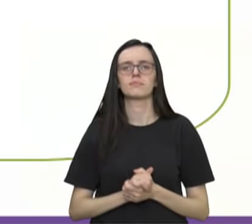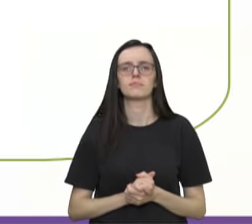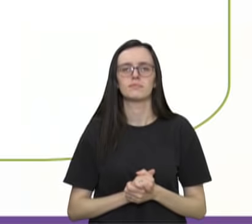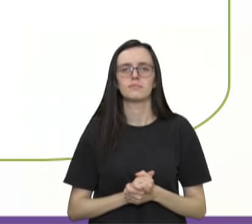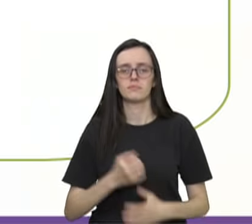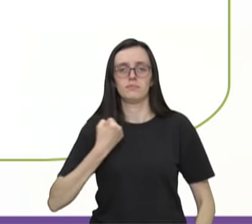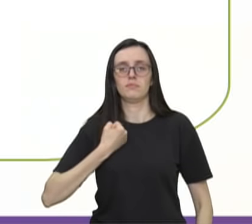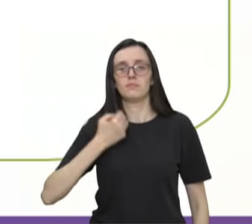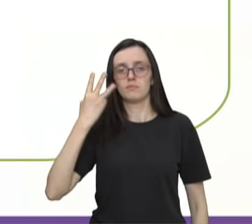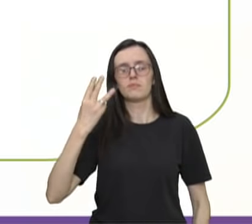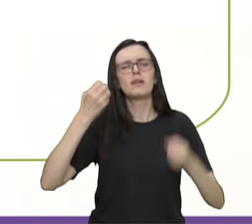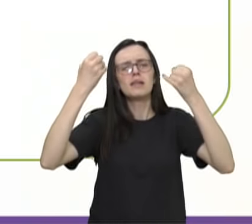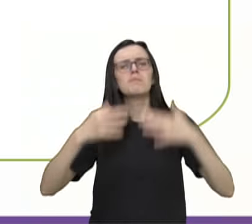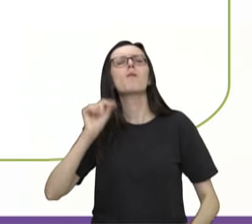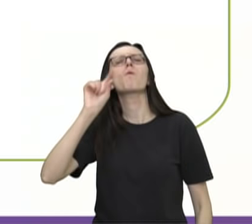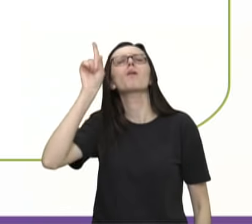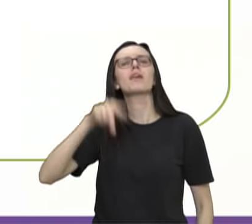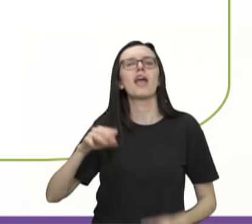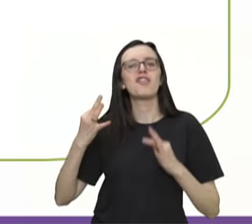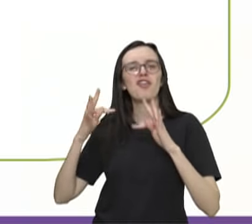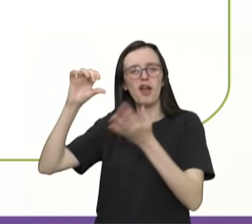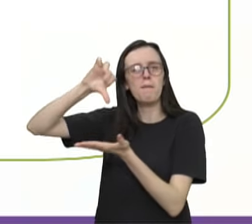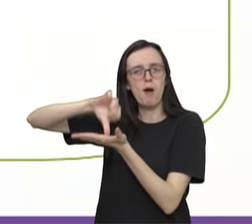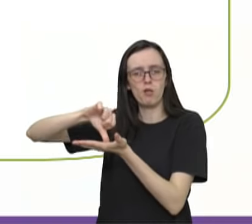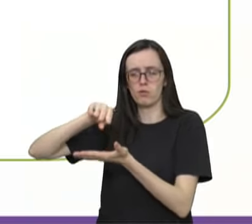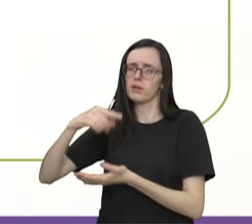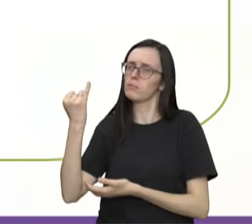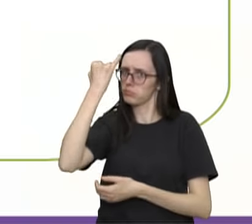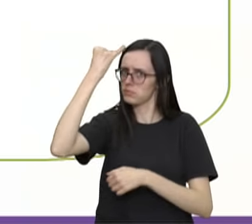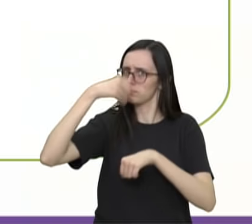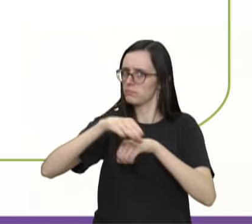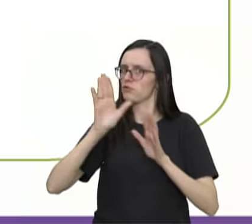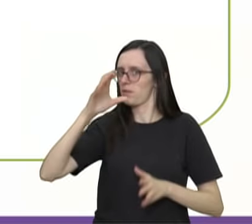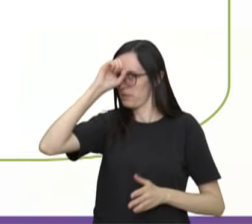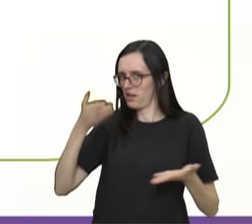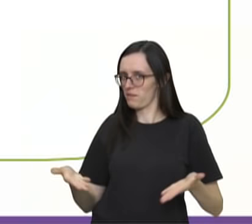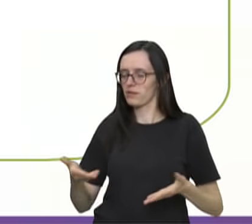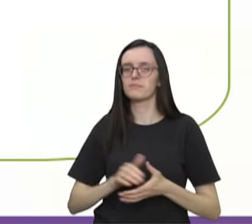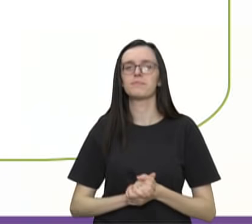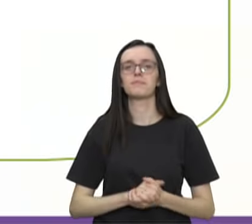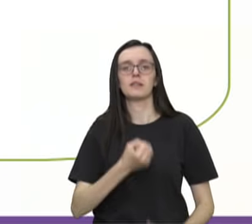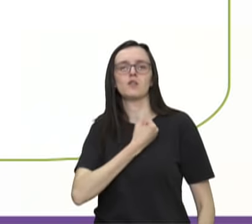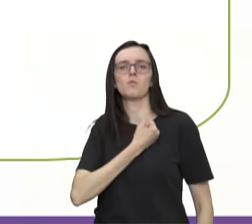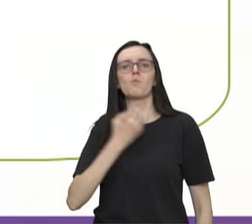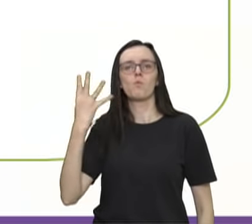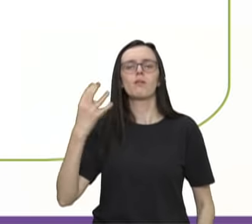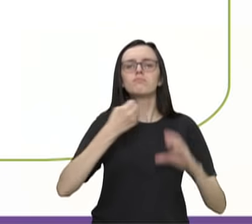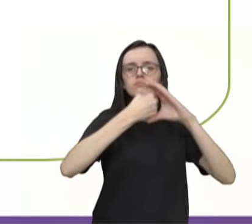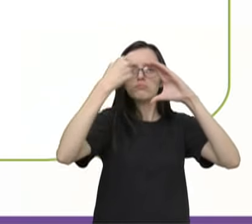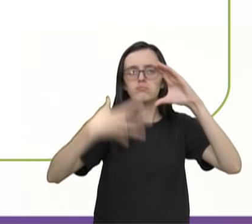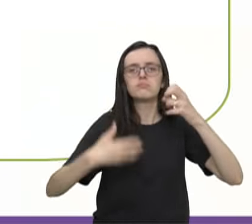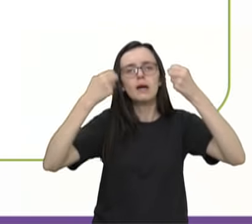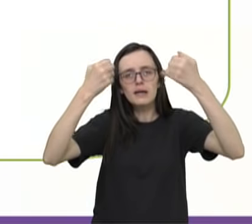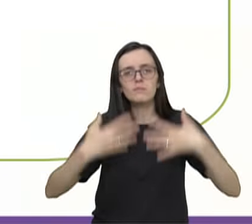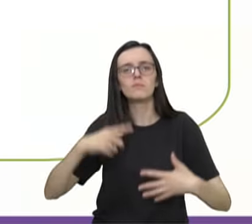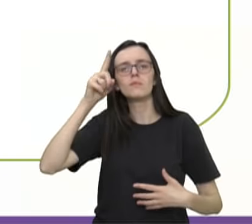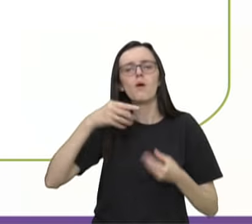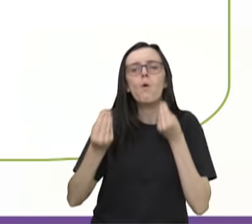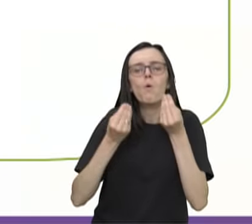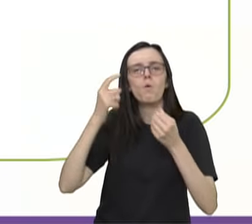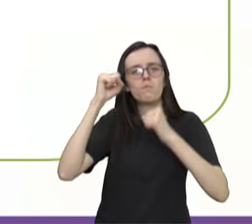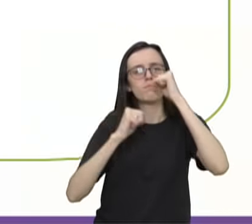explique o que são tecnopolos que acabamos de ver agora quatro caracterize a indústria na no